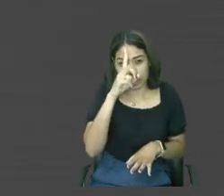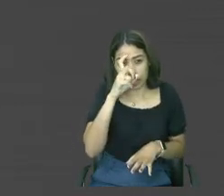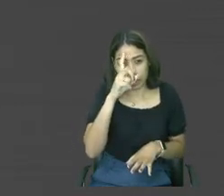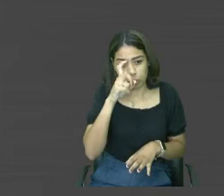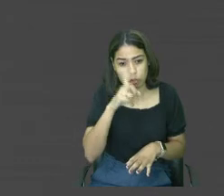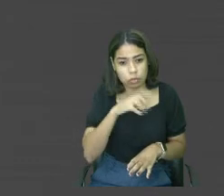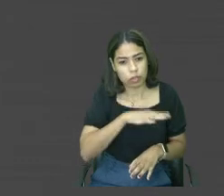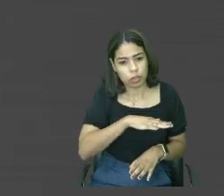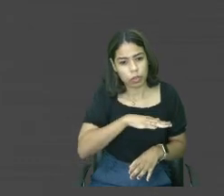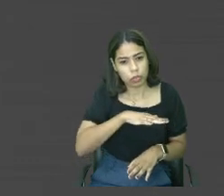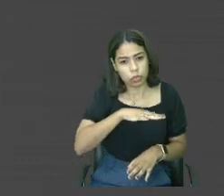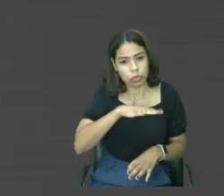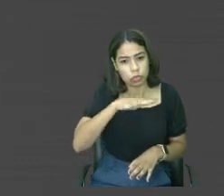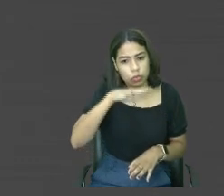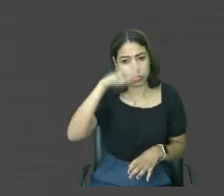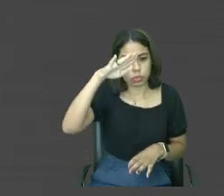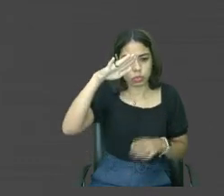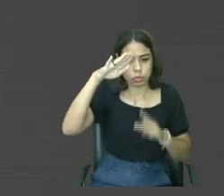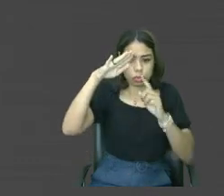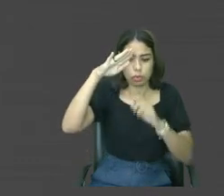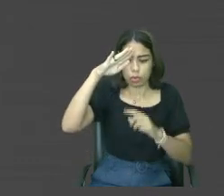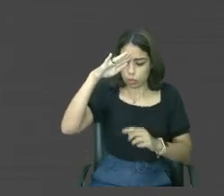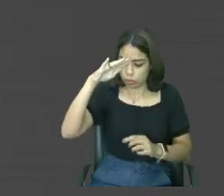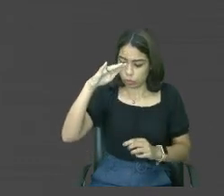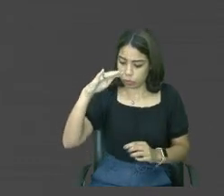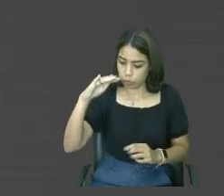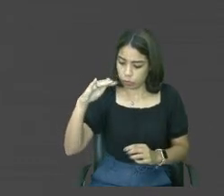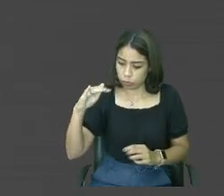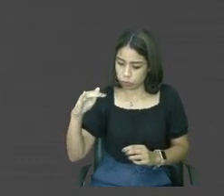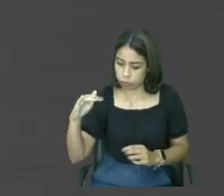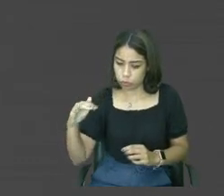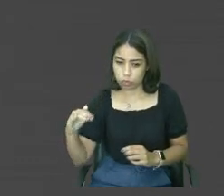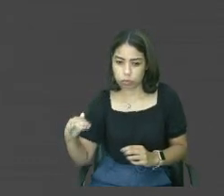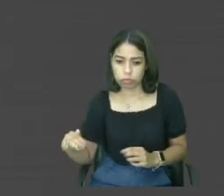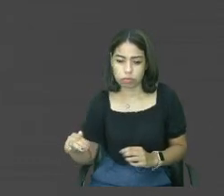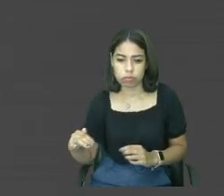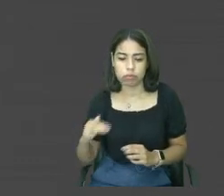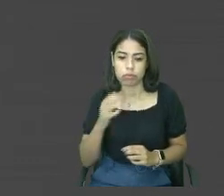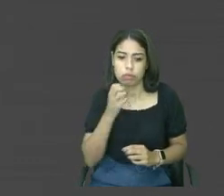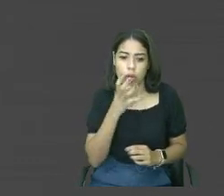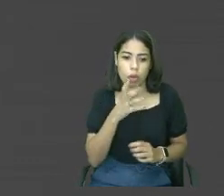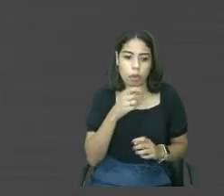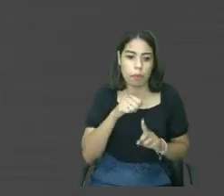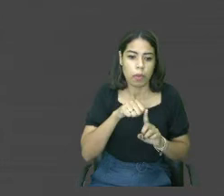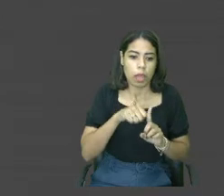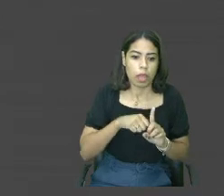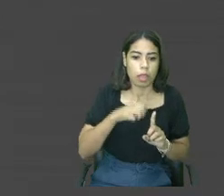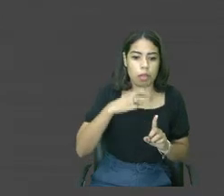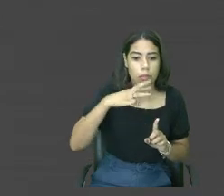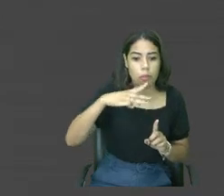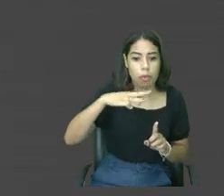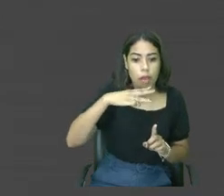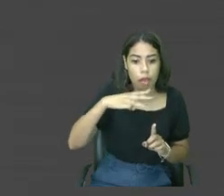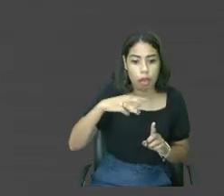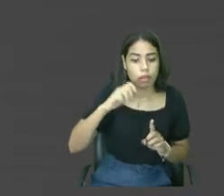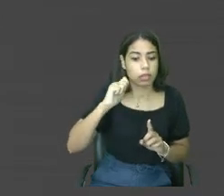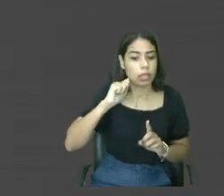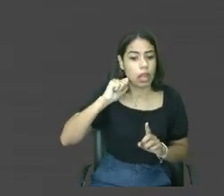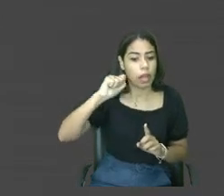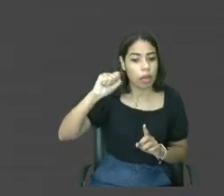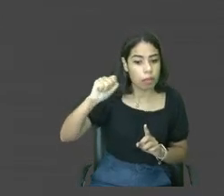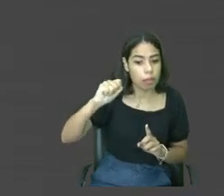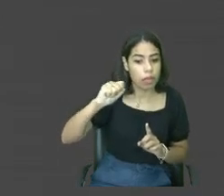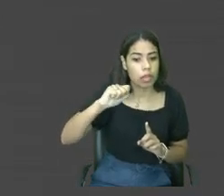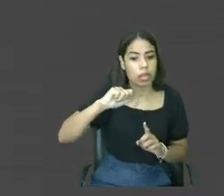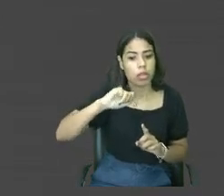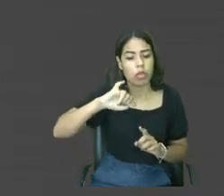né, e a diminuição da internação. Né? É muito interessante que em março, abril, até junho, a gente tem um número de internados bem